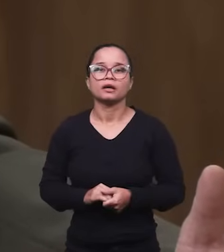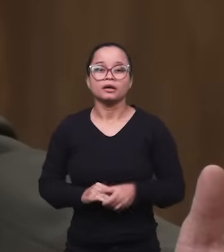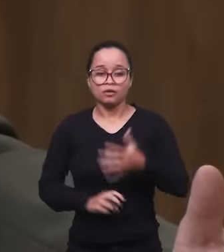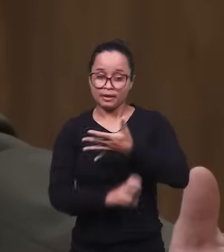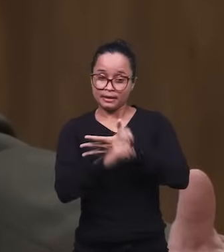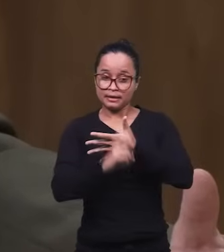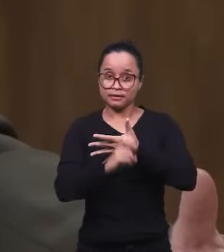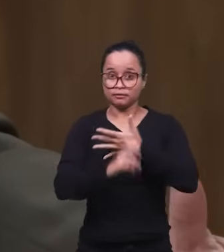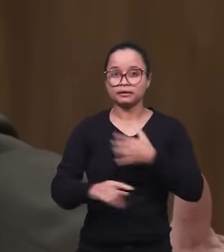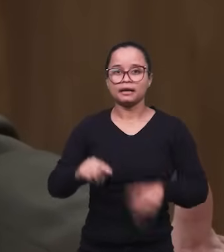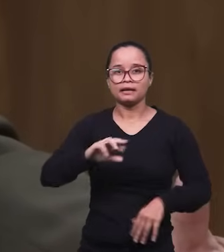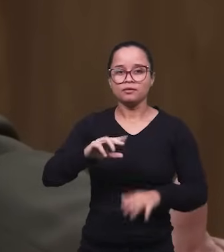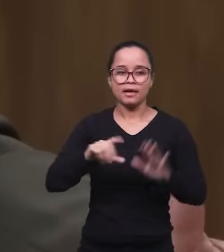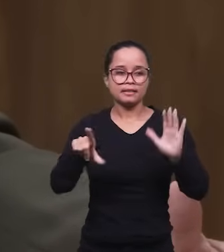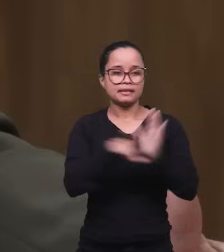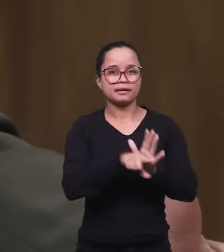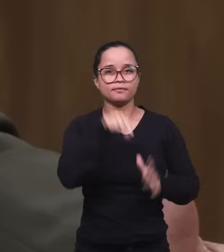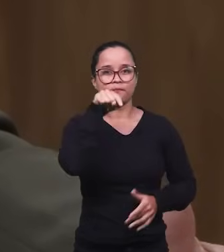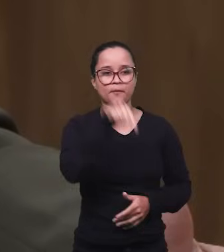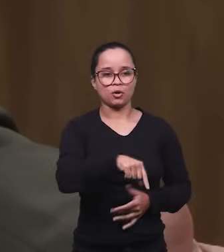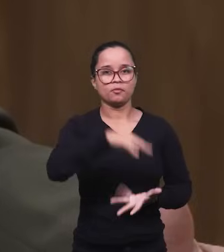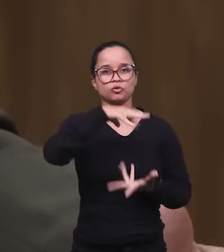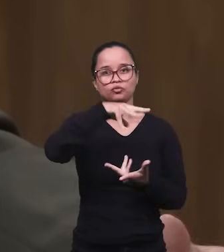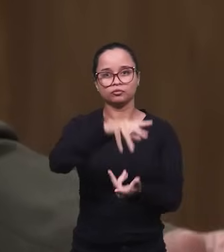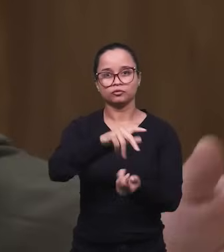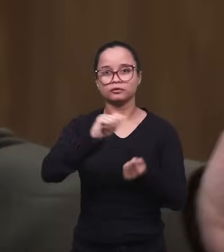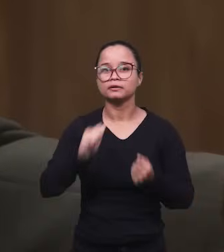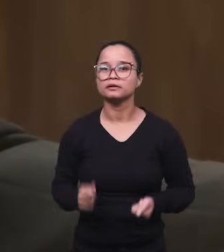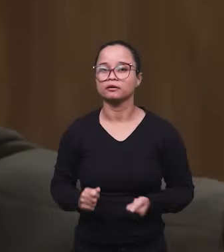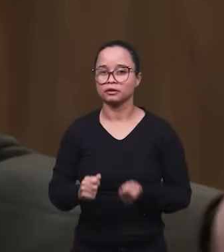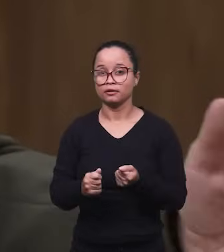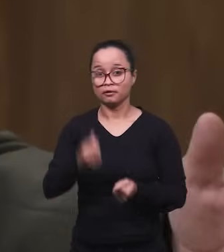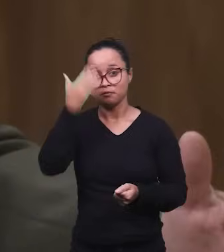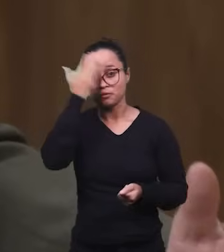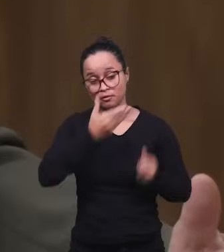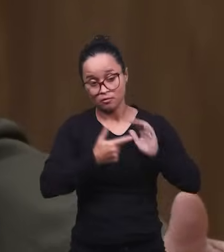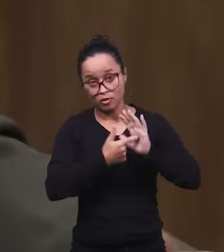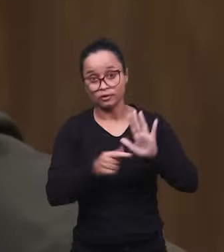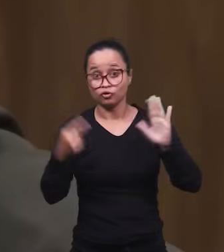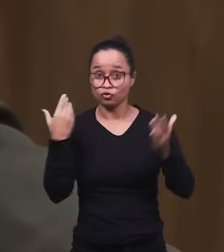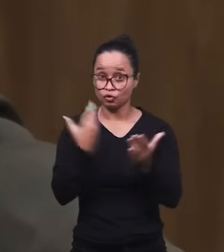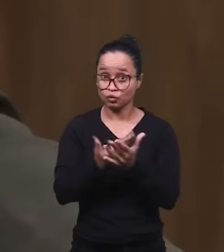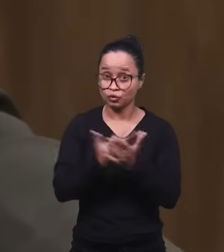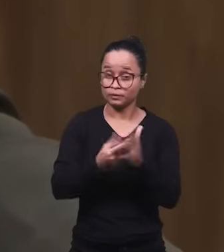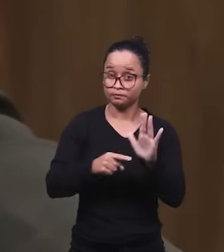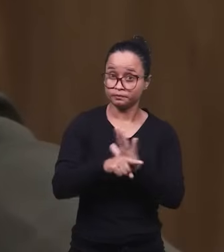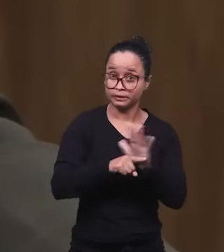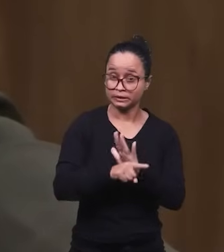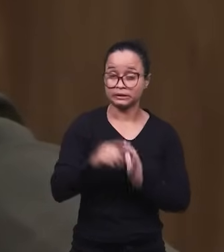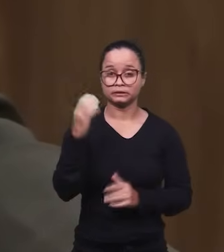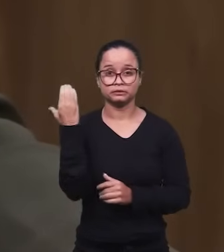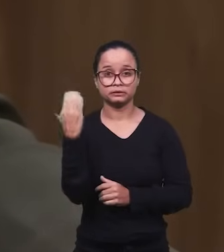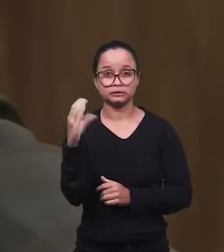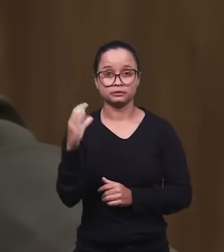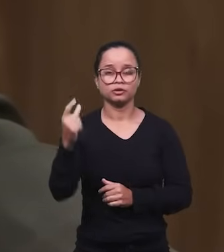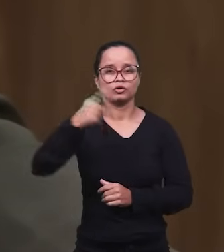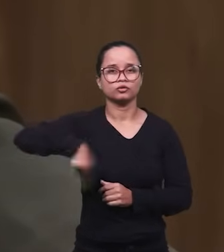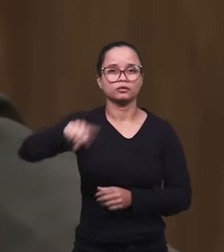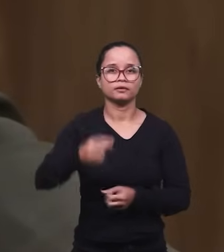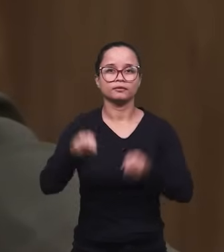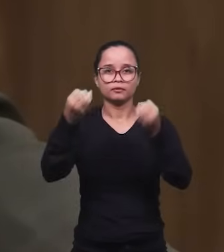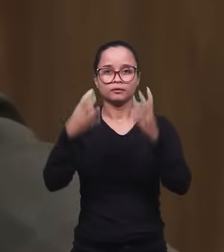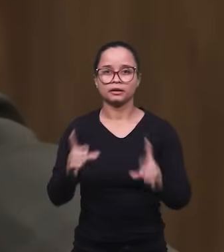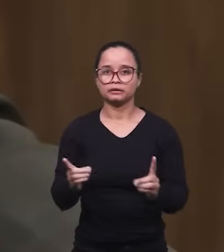não está sujeita às leis desse universo. E aí a comprovação nesses estudos científicos daquilo que nós temos falado de